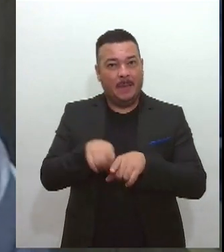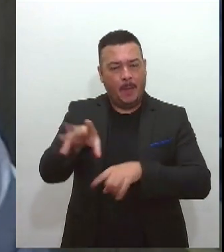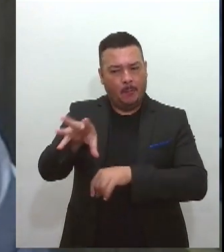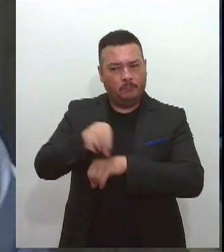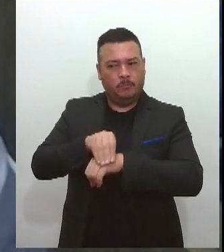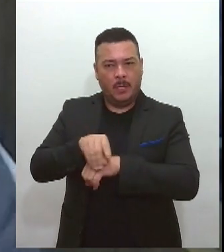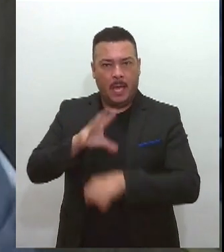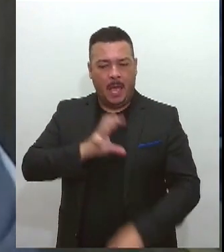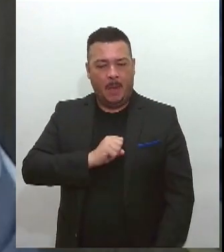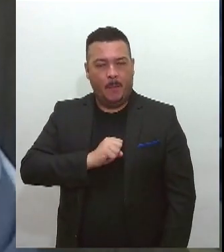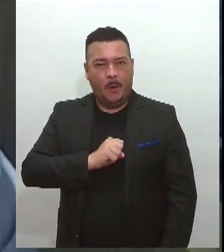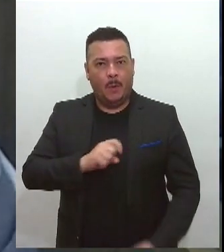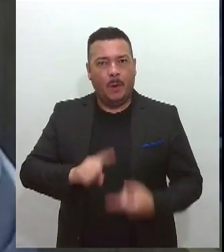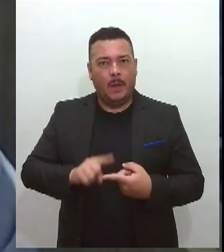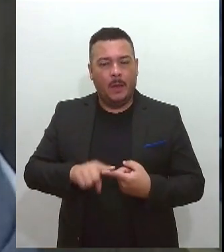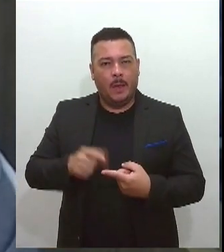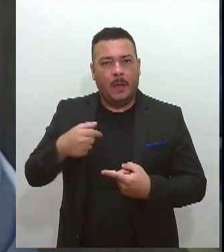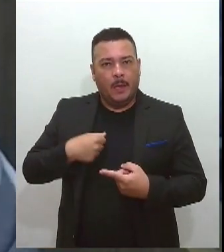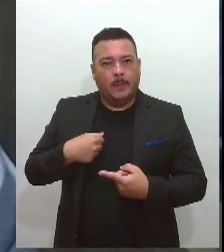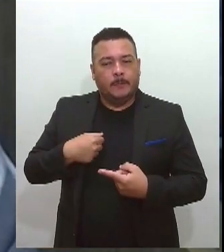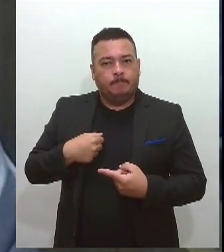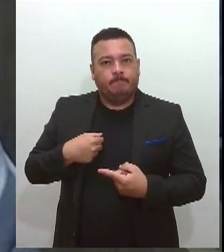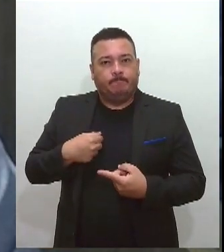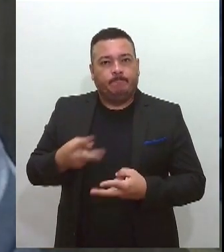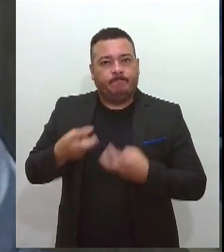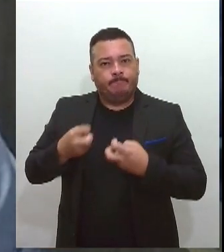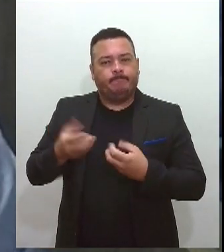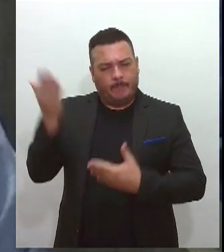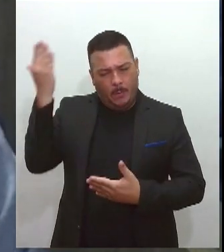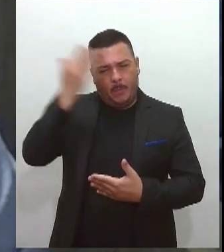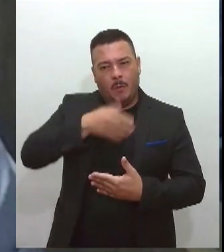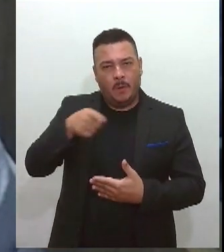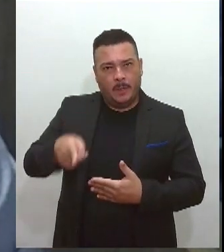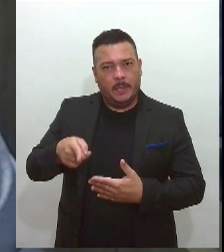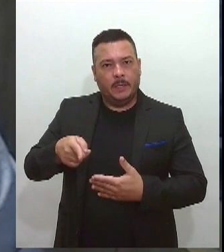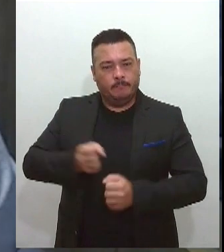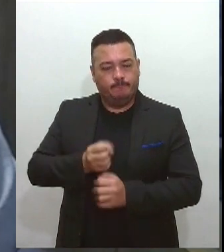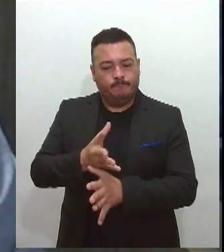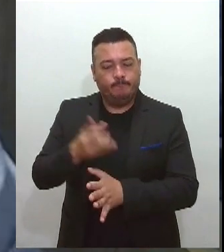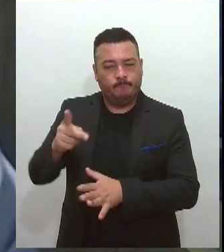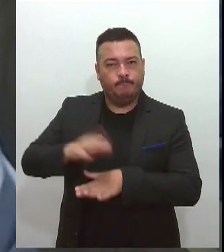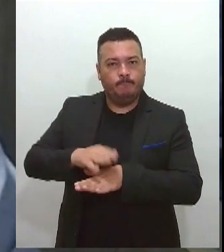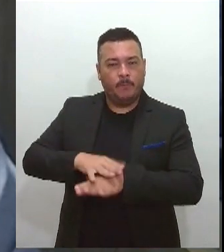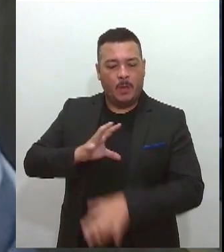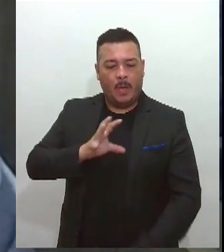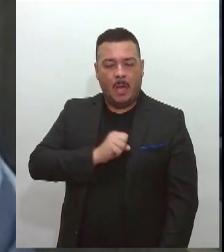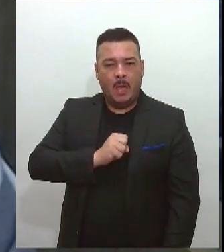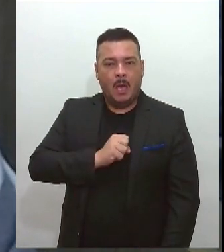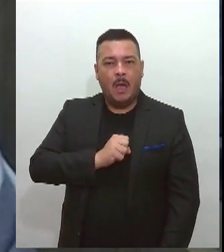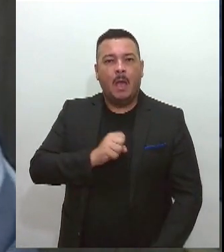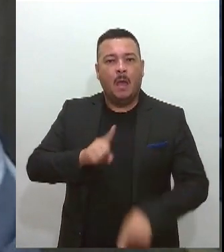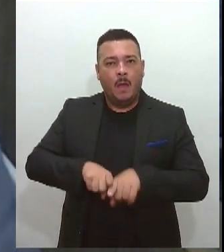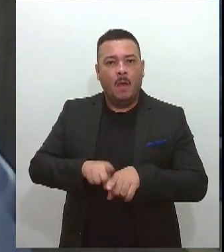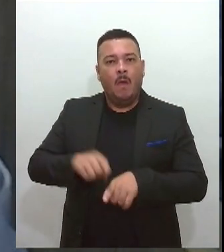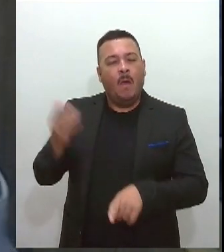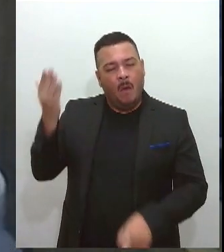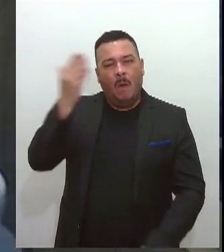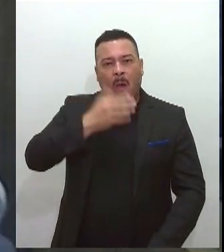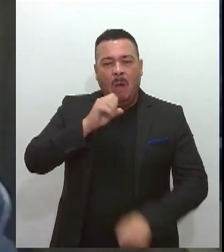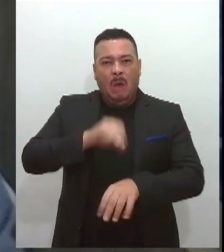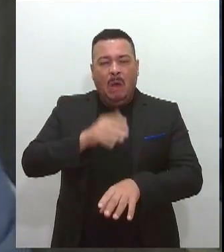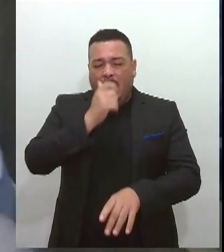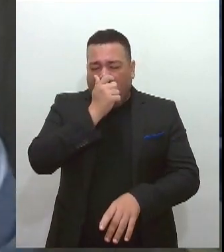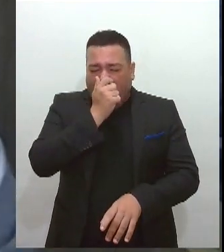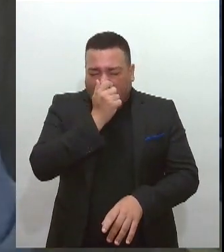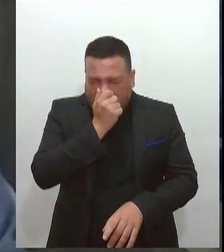para minha pesquisa, né, na educação, e eu quero comprovar que esses atos de amor dele servem também como uma prática educativa. No meu caso, não fora da